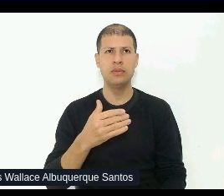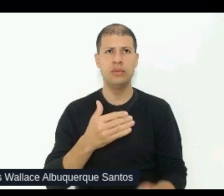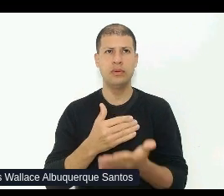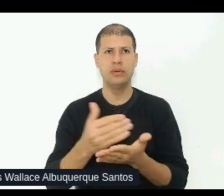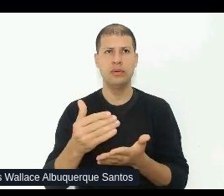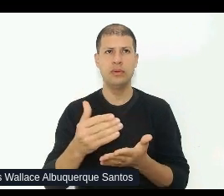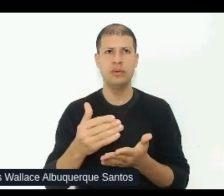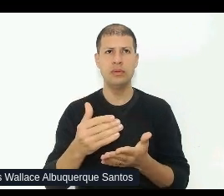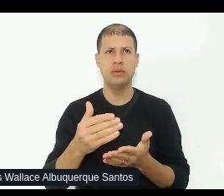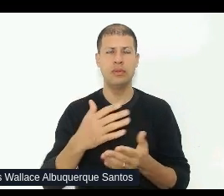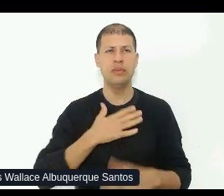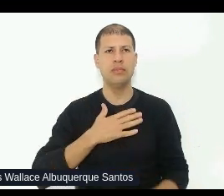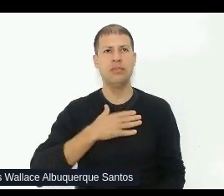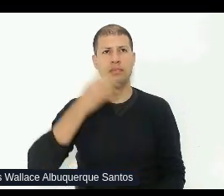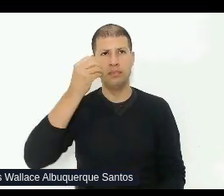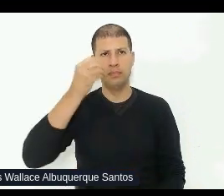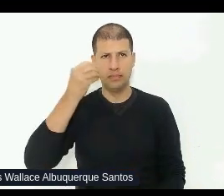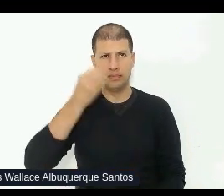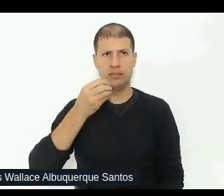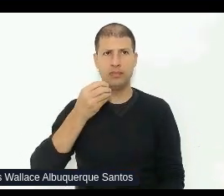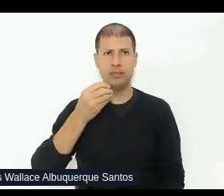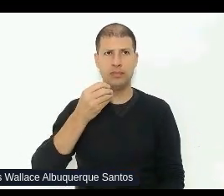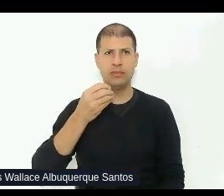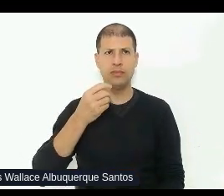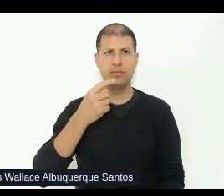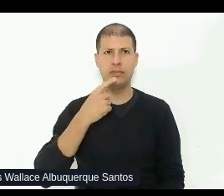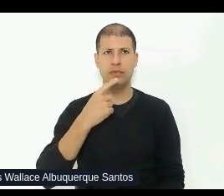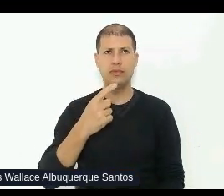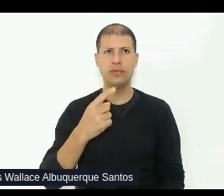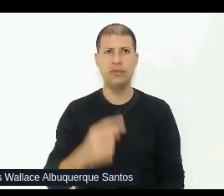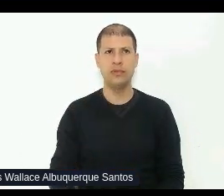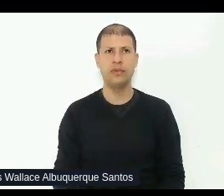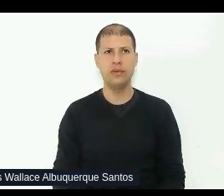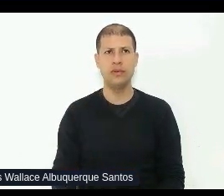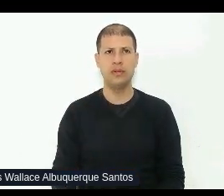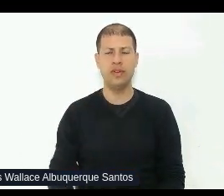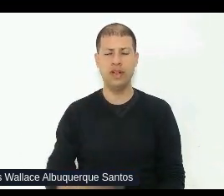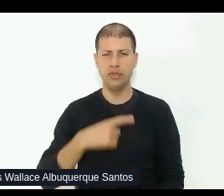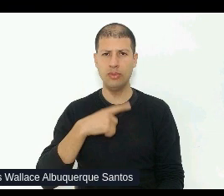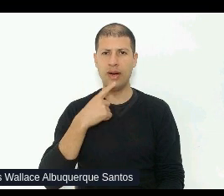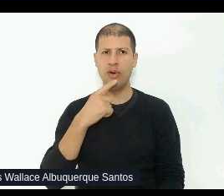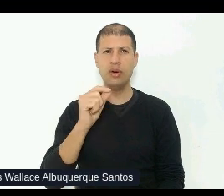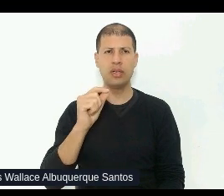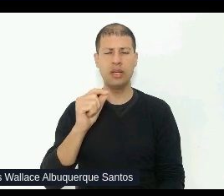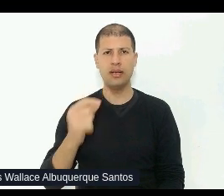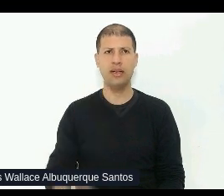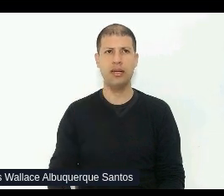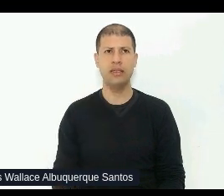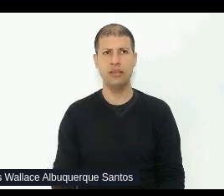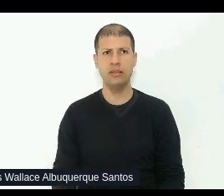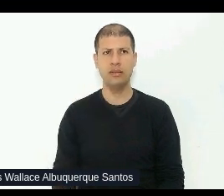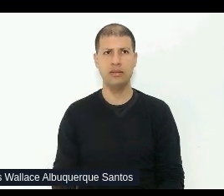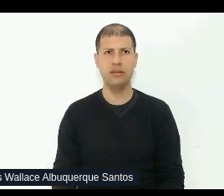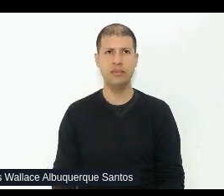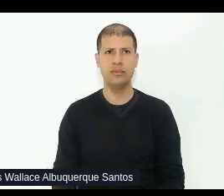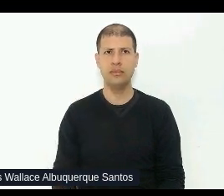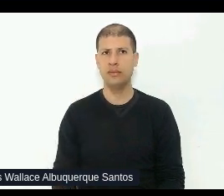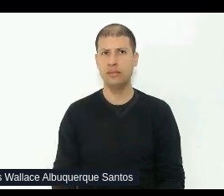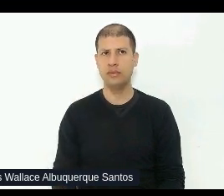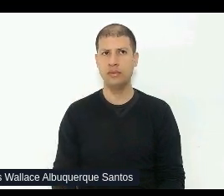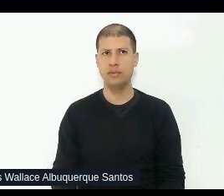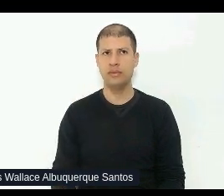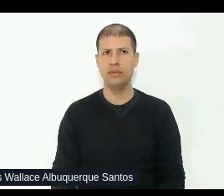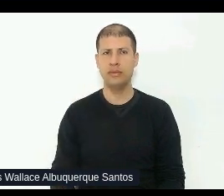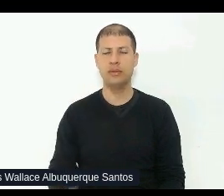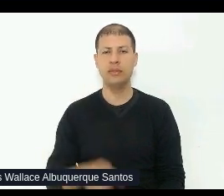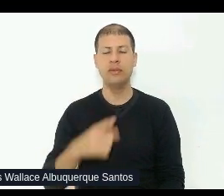muito da minha experiência, tá? Porque eu tive um contato muito forte com a minha avó, que ela acabou